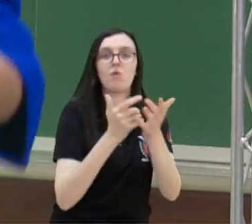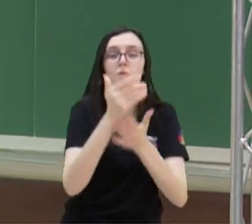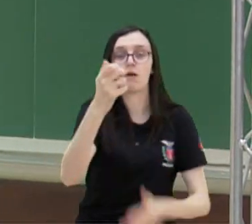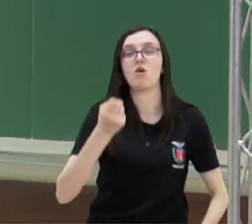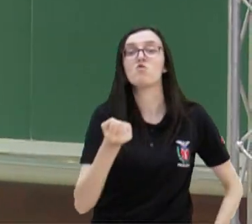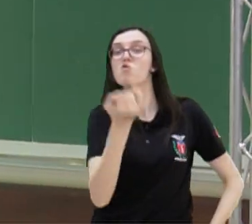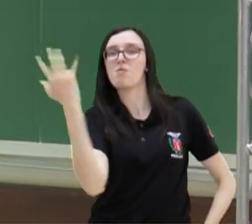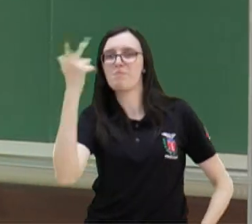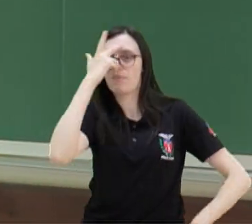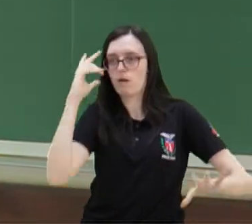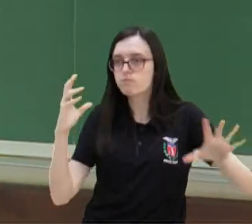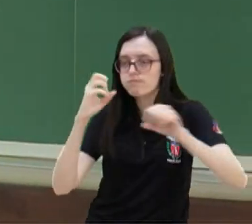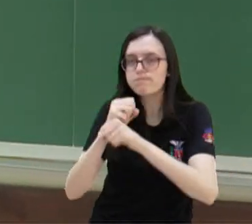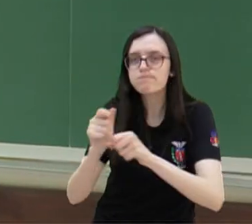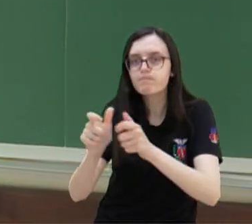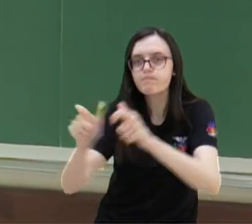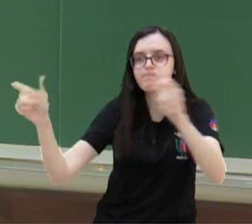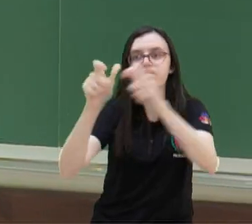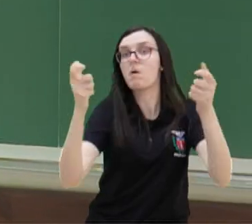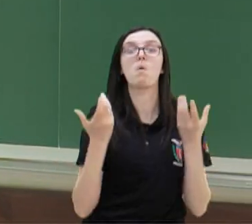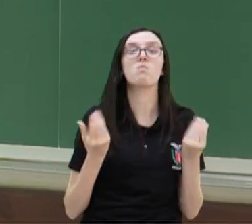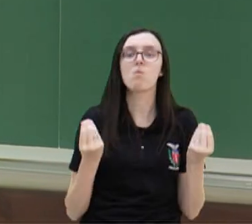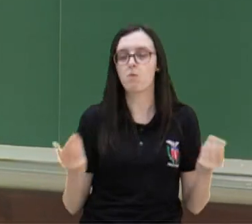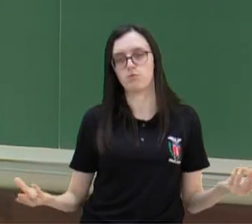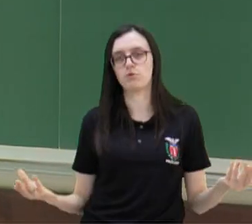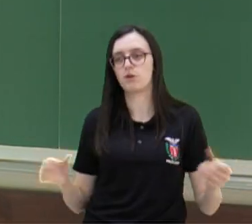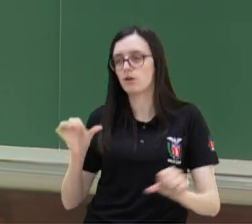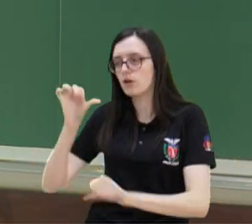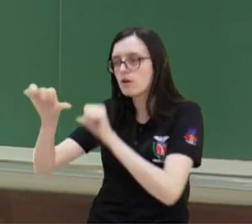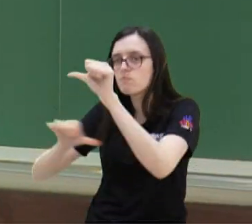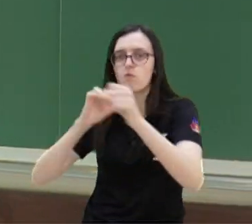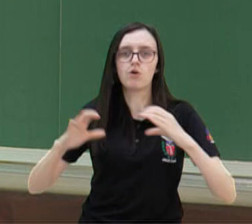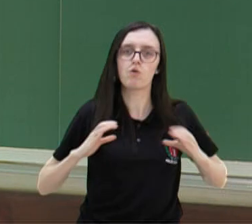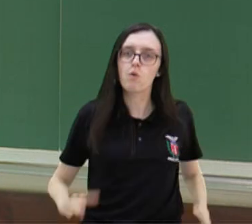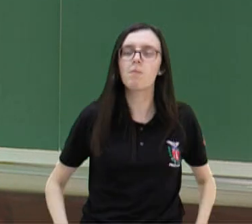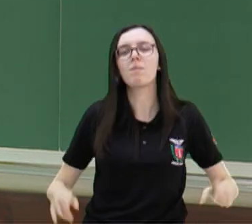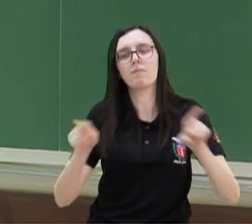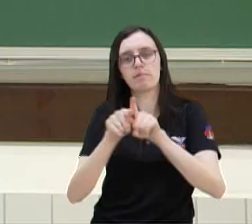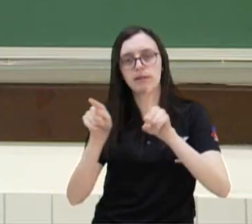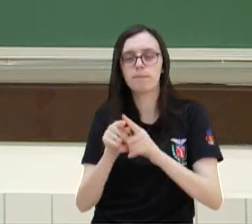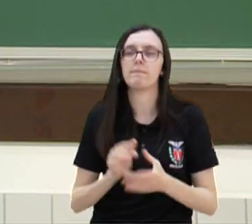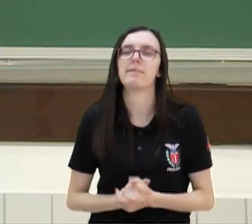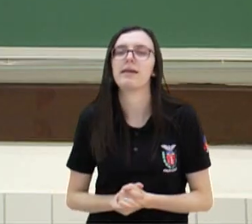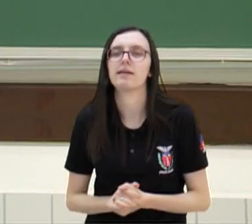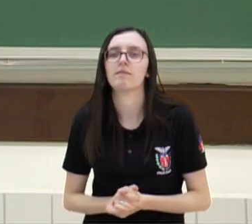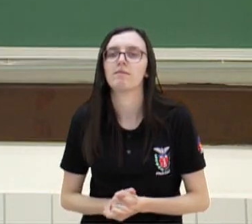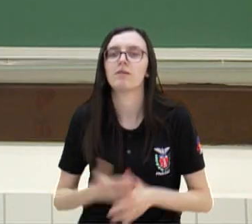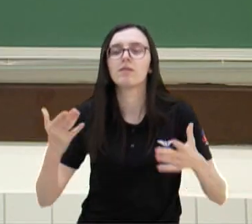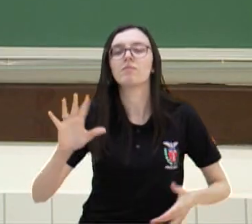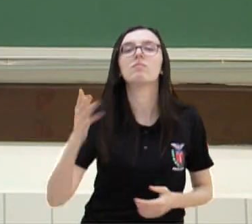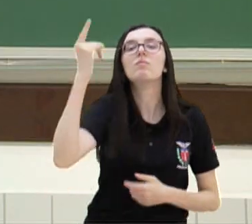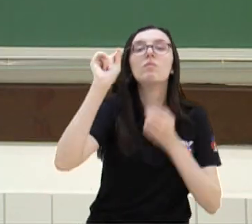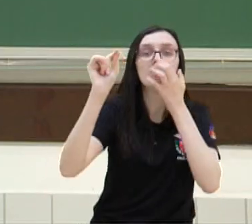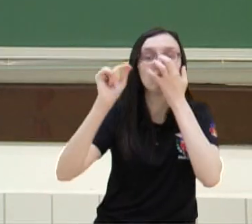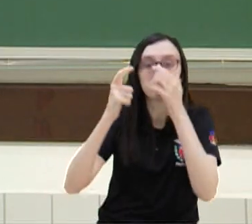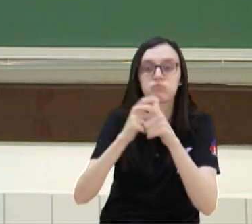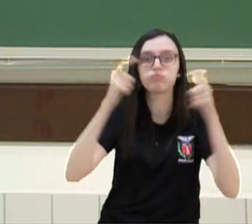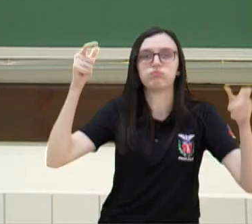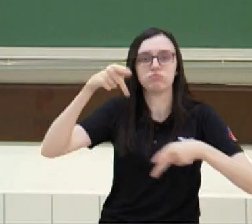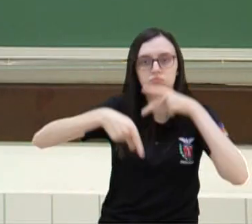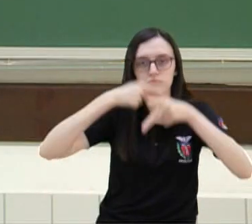número de pessoas na comunidade começou a crescer demais. E a mudança de comportamento também. Então, aconteceu um aumento